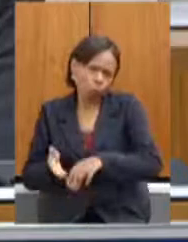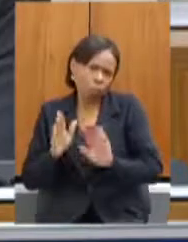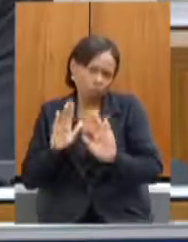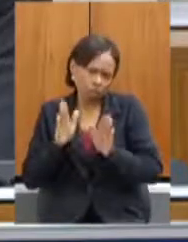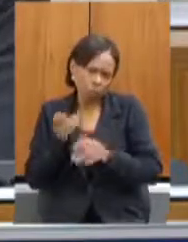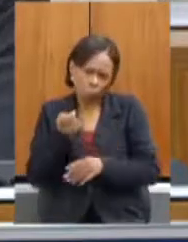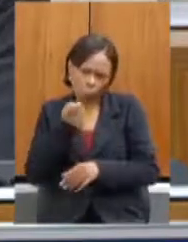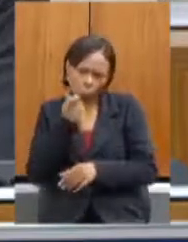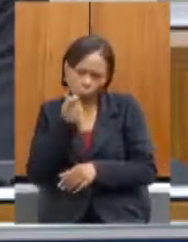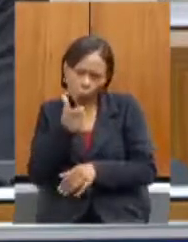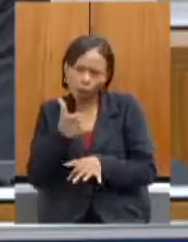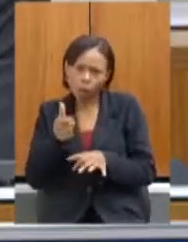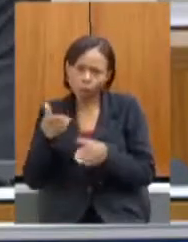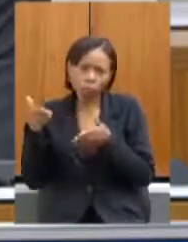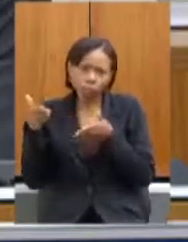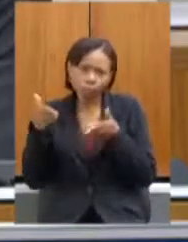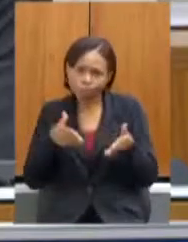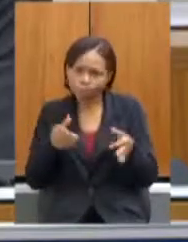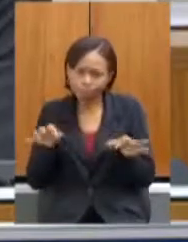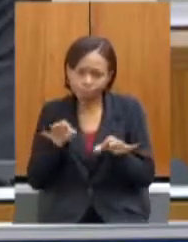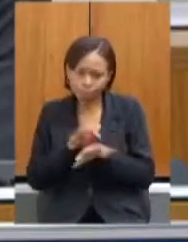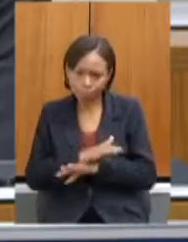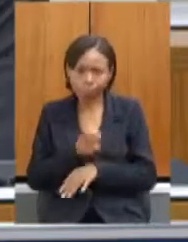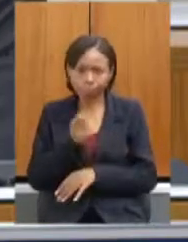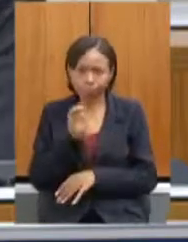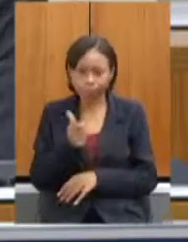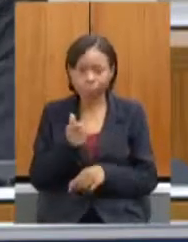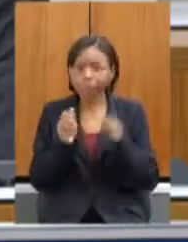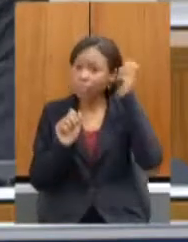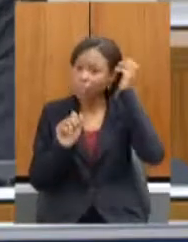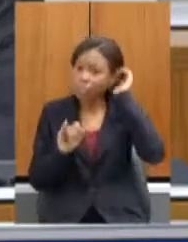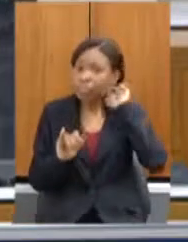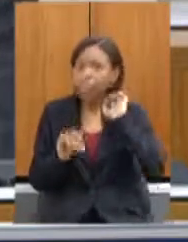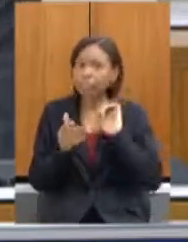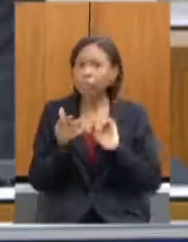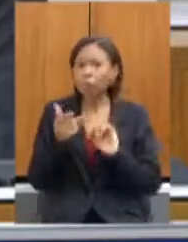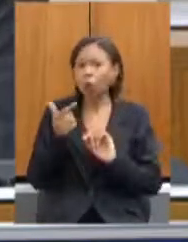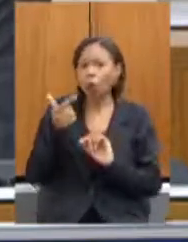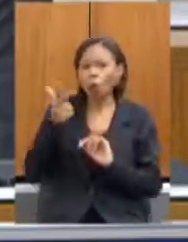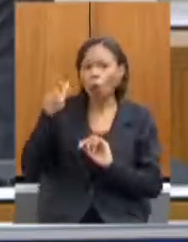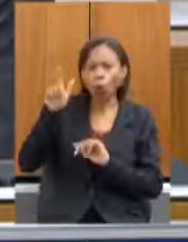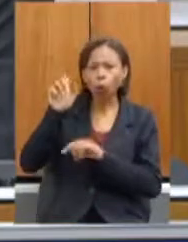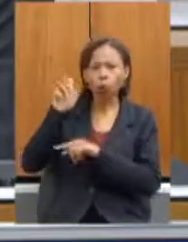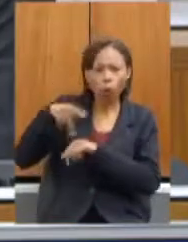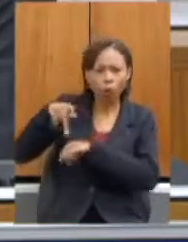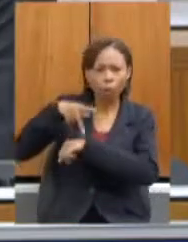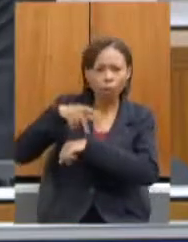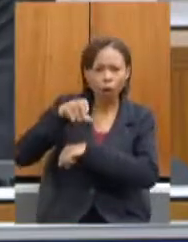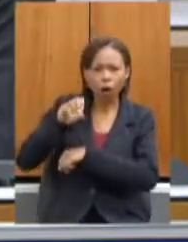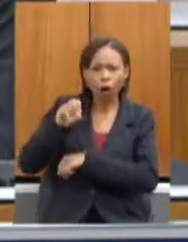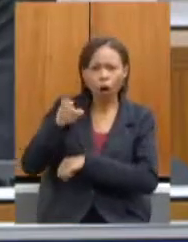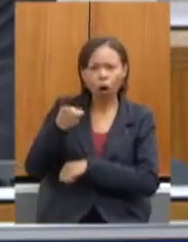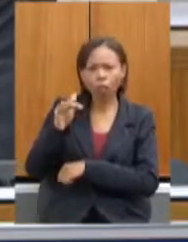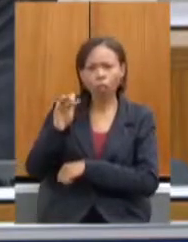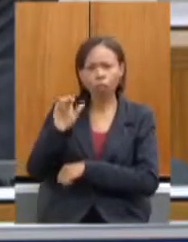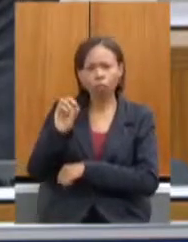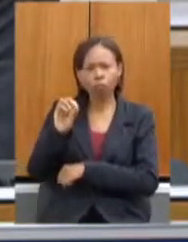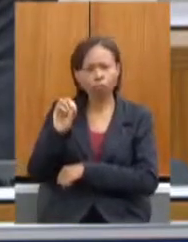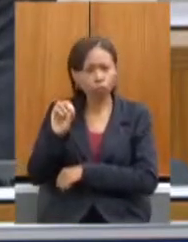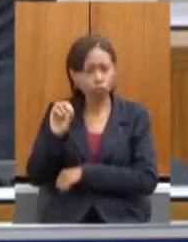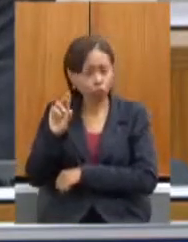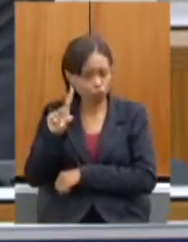esteja chegando né se for a de Oxford é uma vacina ela tem o mesmo padrão de